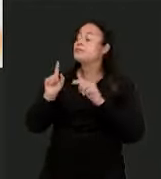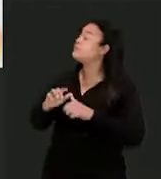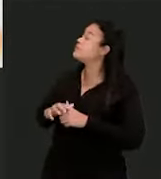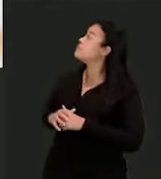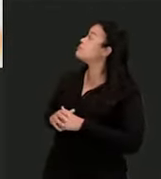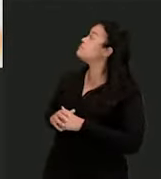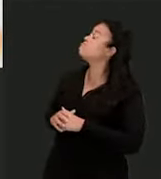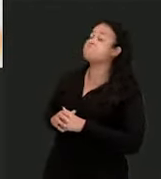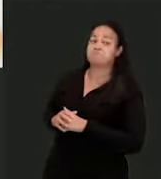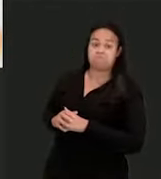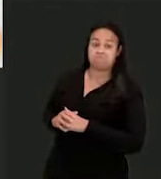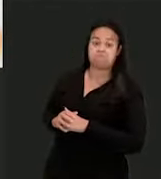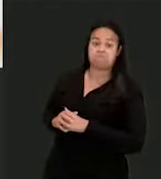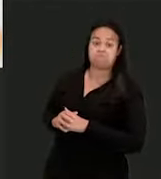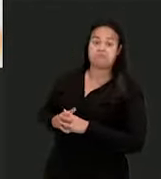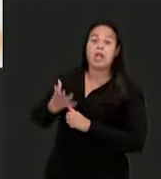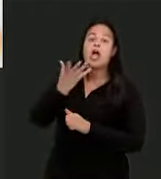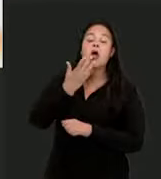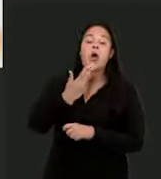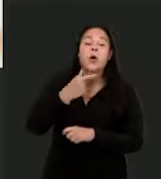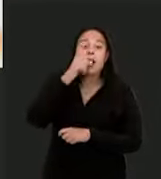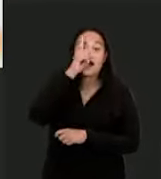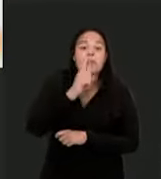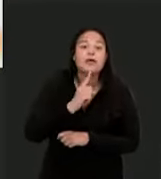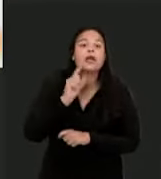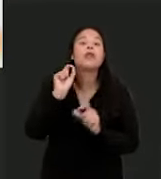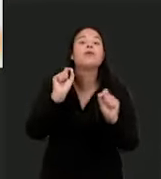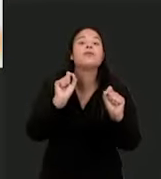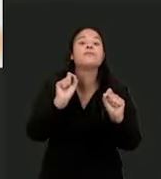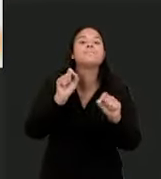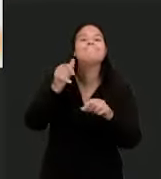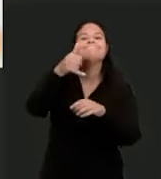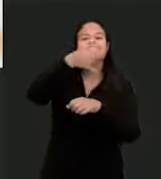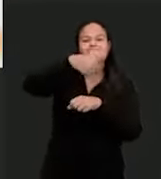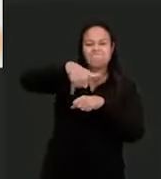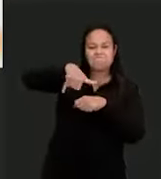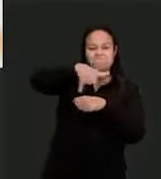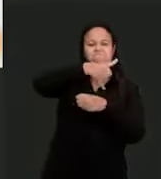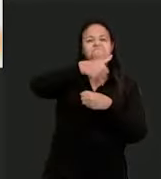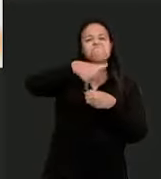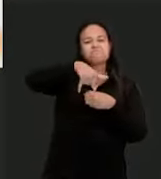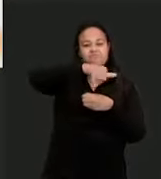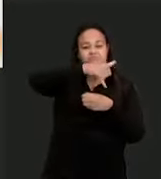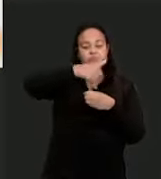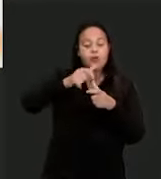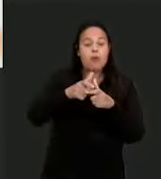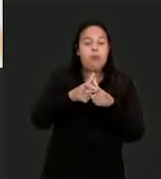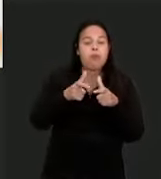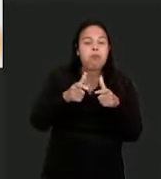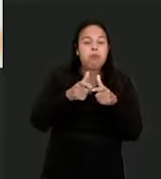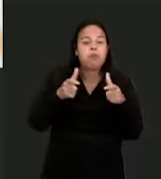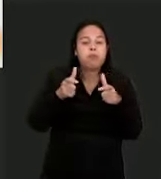essa parte amarela é a gordura que elas acumulam